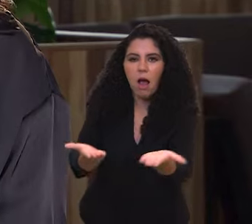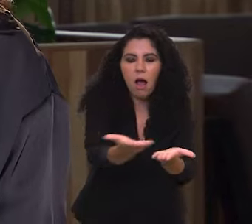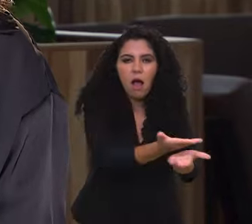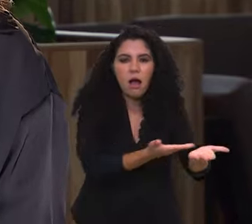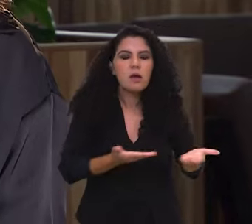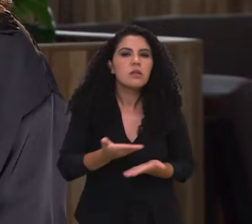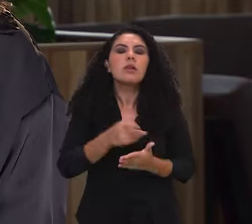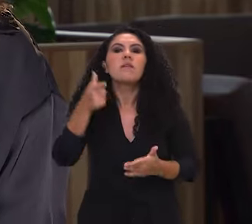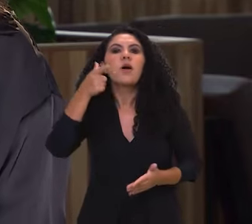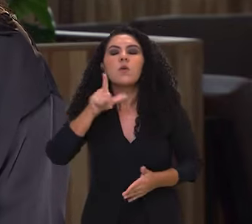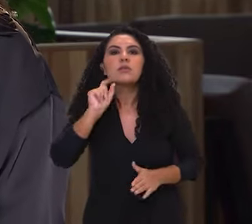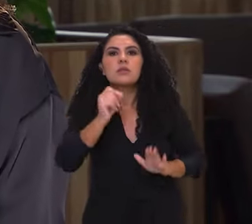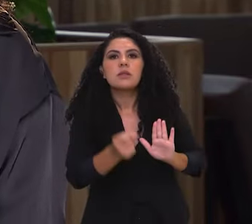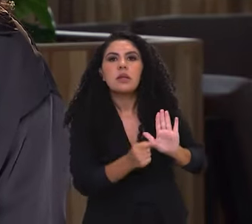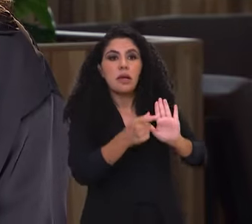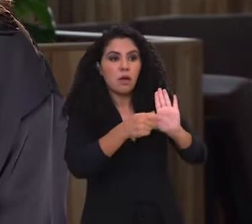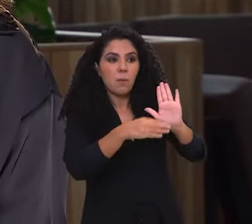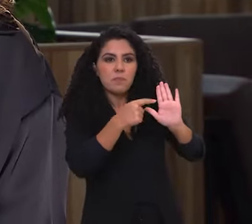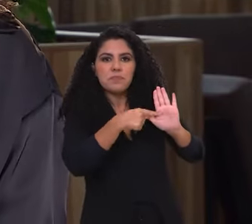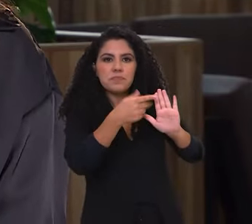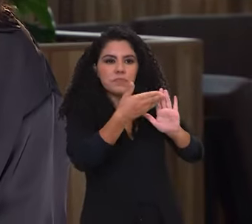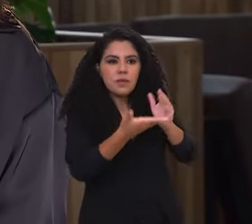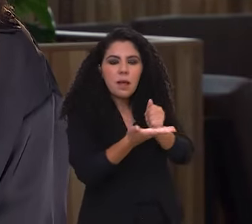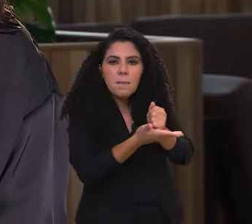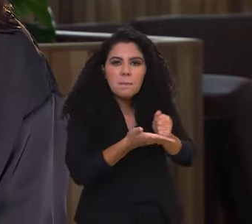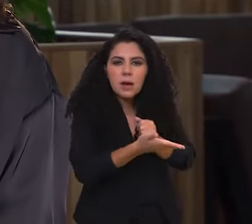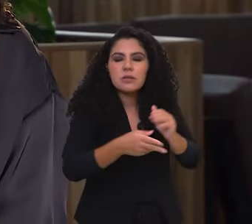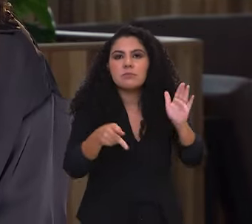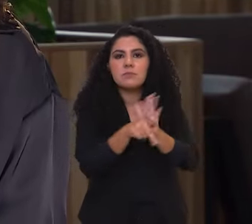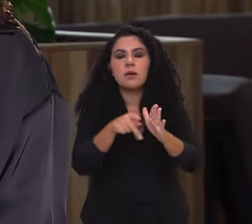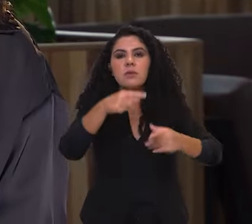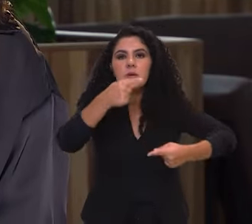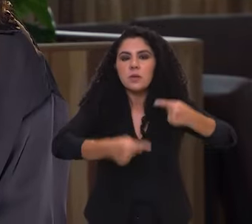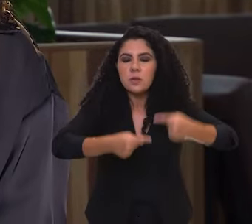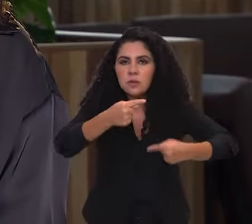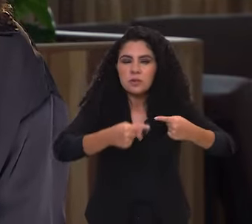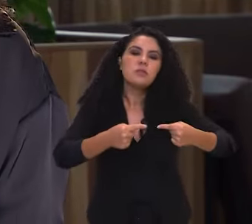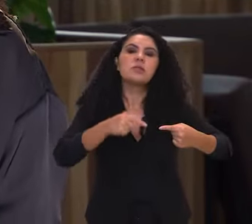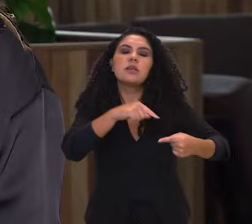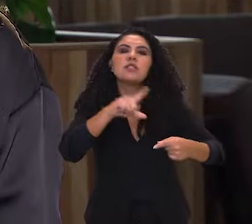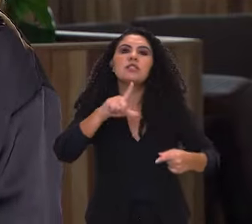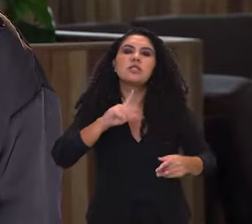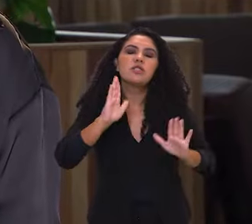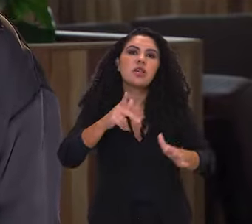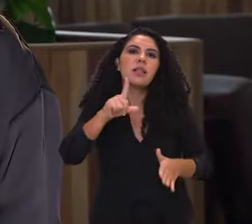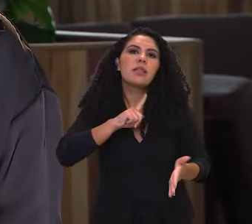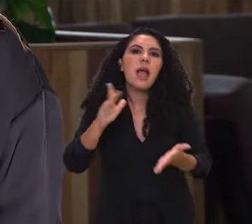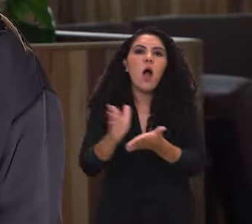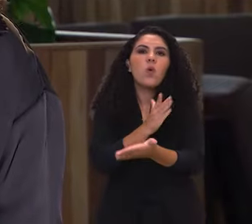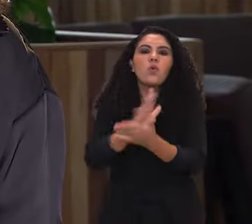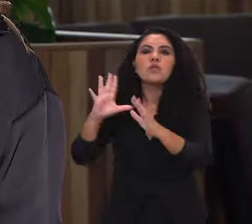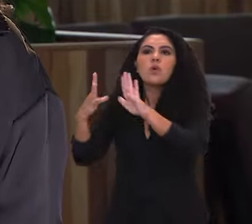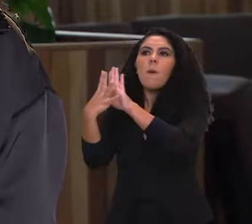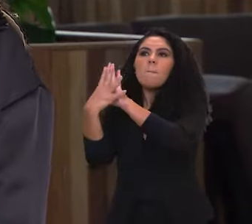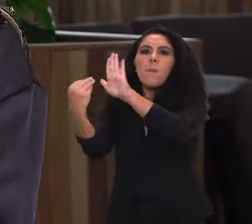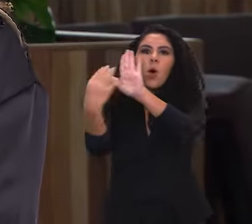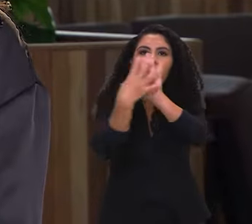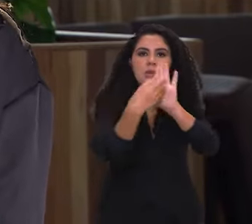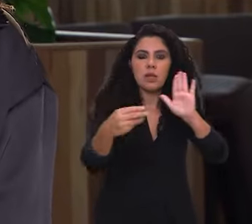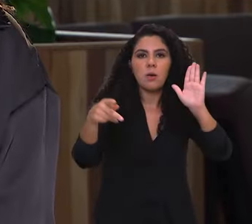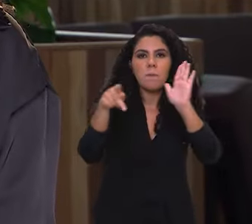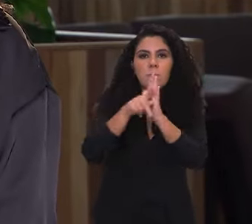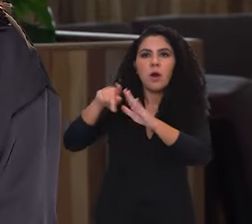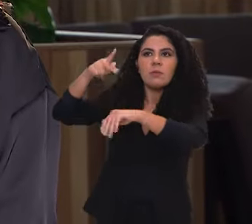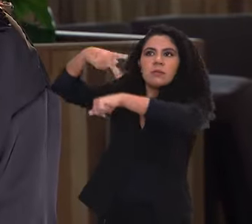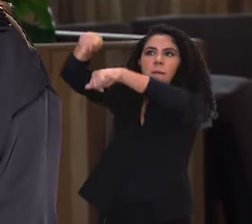os princípios orientadores dessa política. É uma política que ela já tem alguns exemplos no mundo, né, bem-sucedidos. A Índia